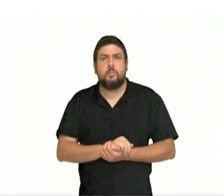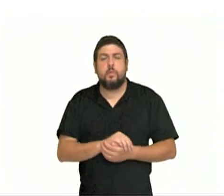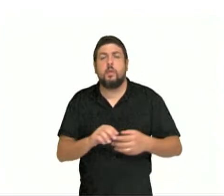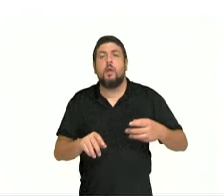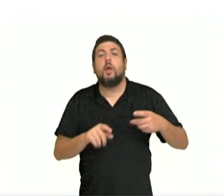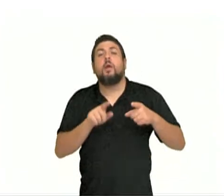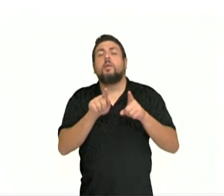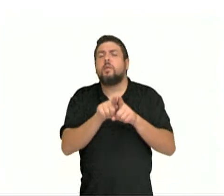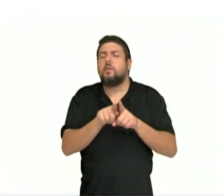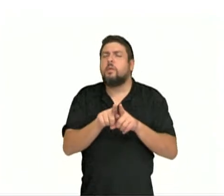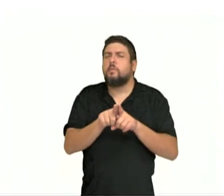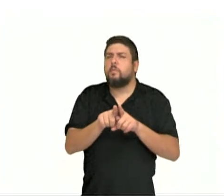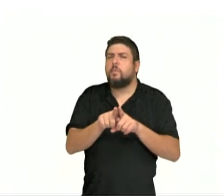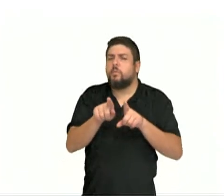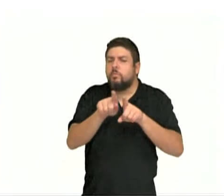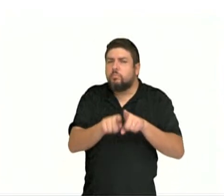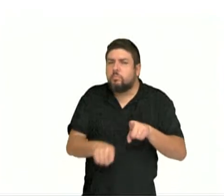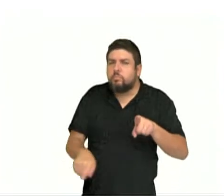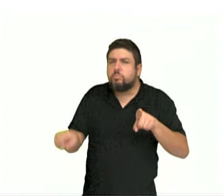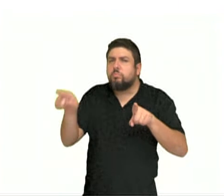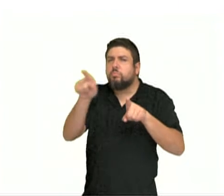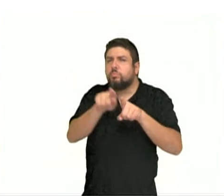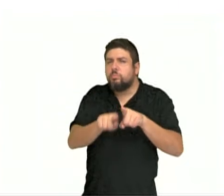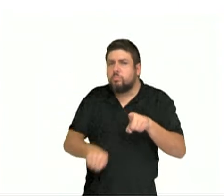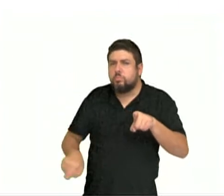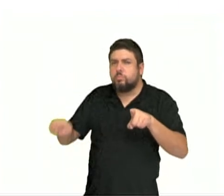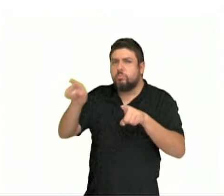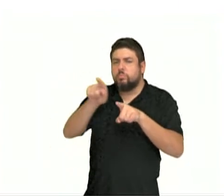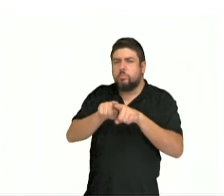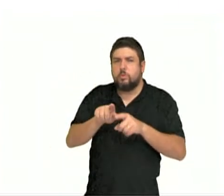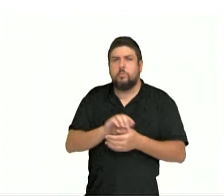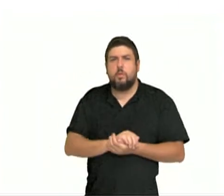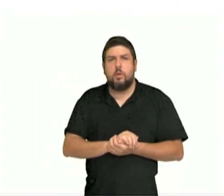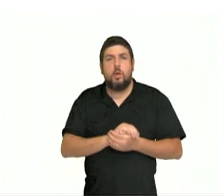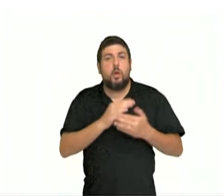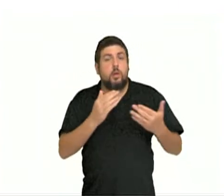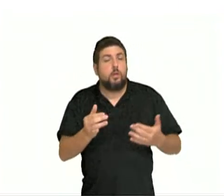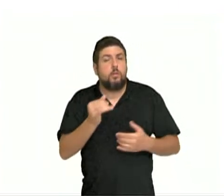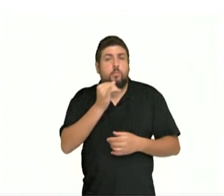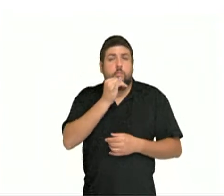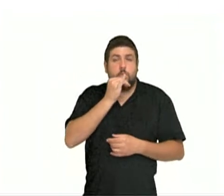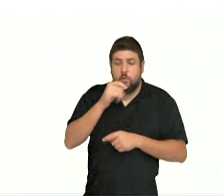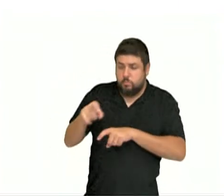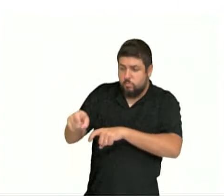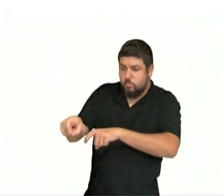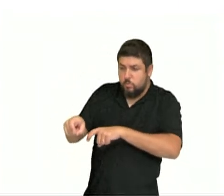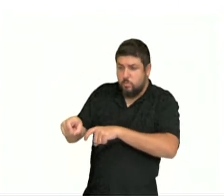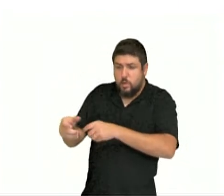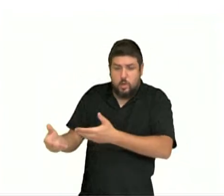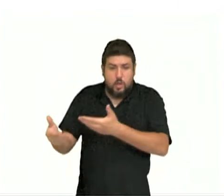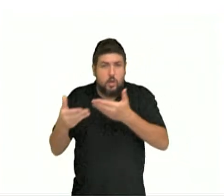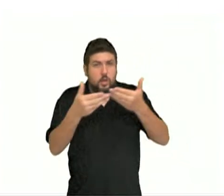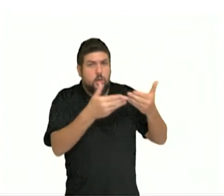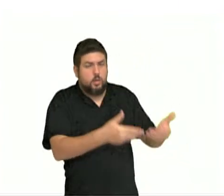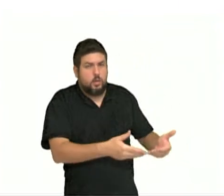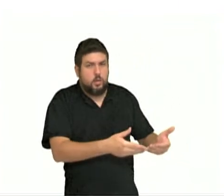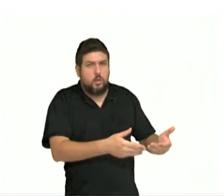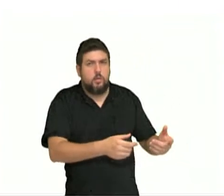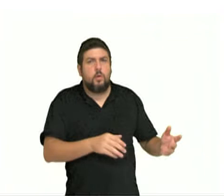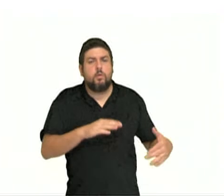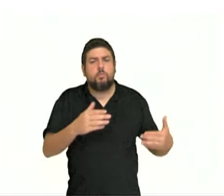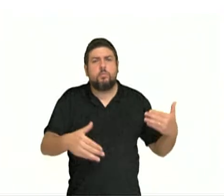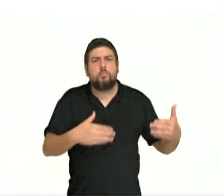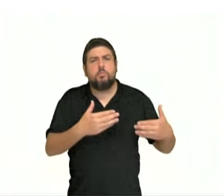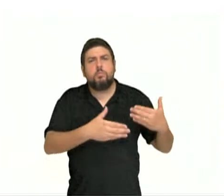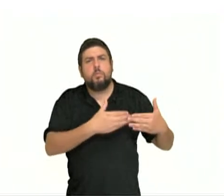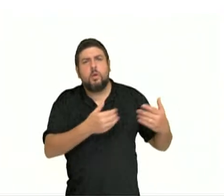na questão de plantar e utilizar daquilo que eu posso colocar de novo no lugar como no combustível a gente